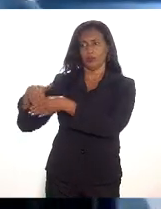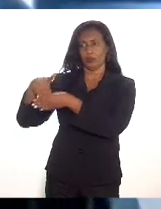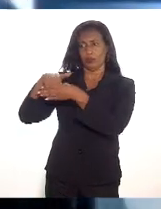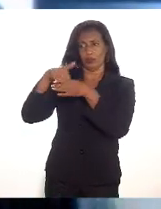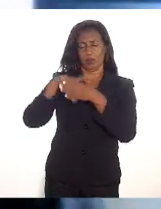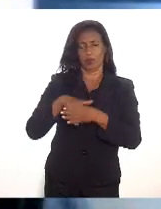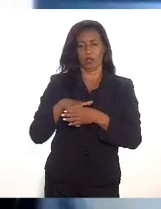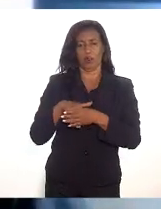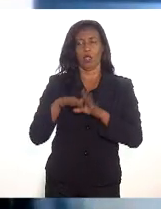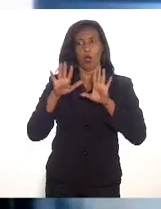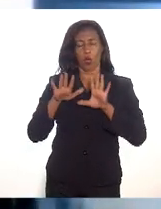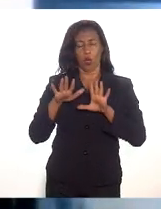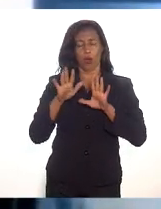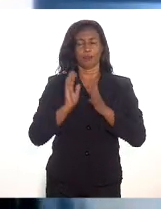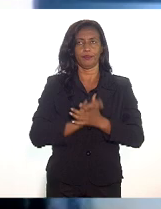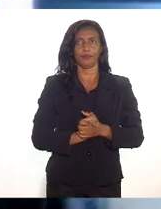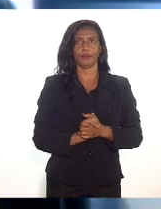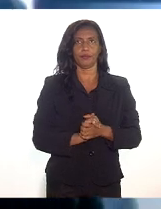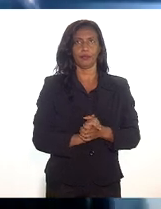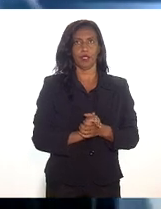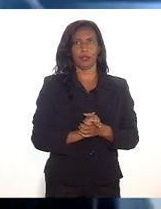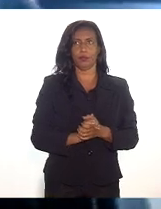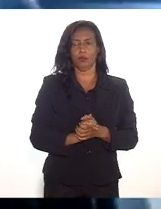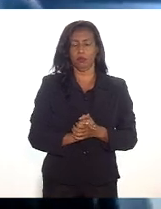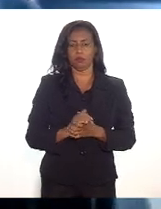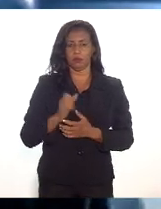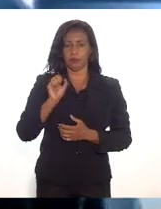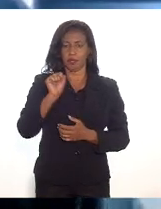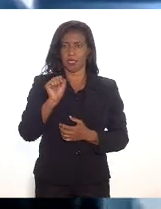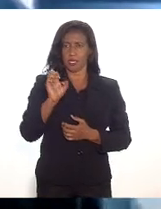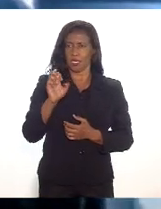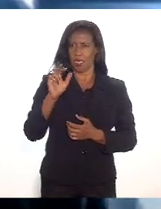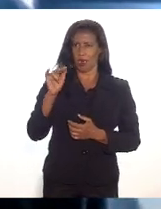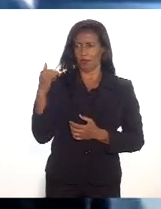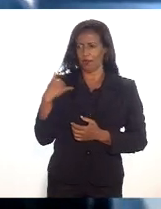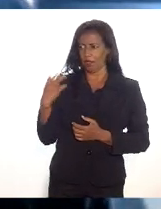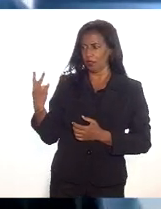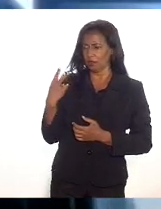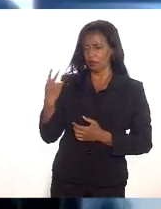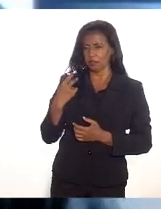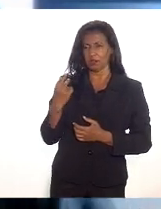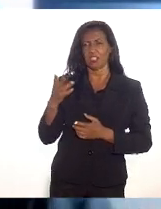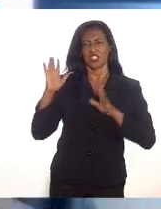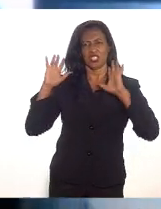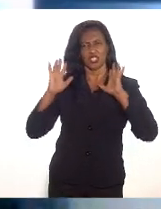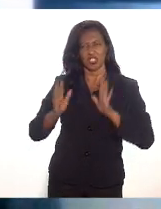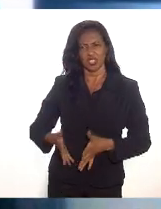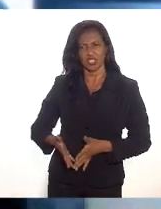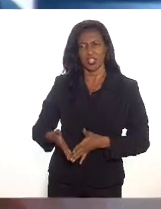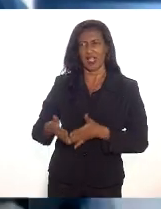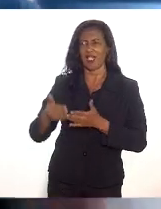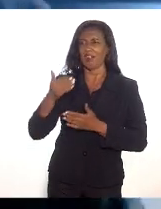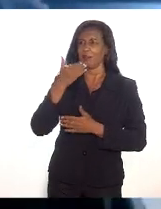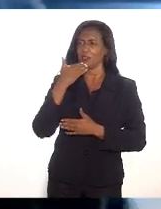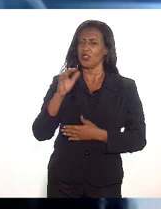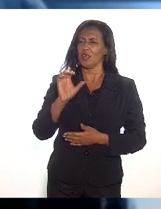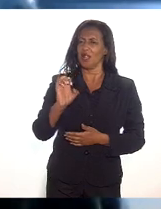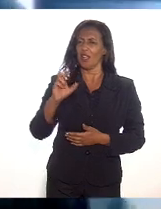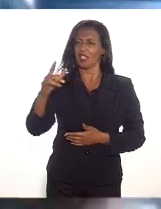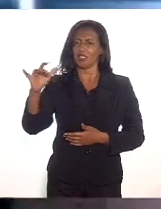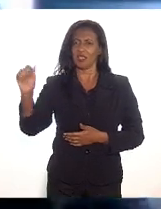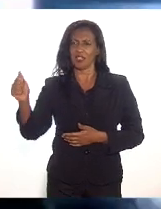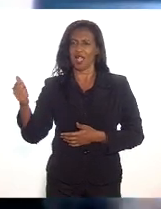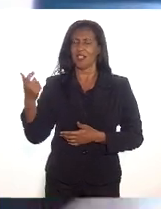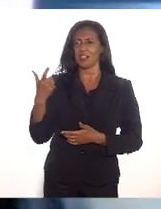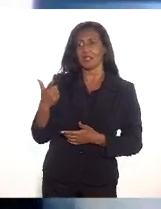gente lutou, Serafina e Bom Tempo, lutamos muito para a SEDAI ser regulada, ser sujeita a uma agência